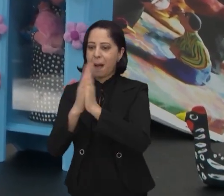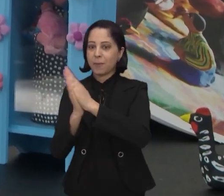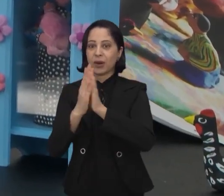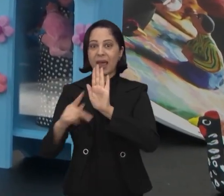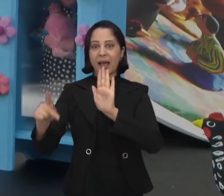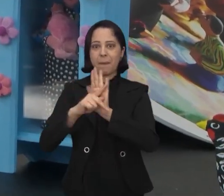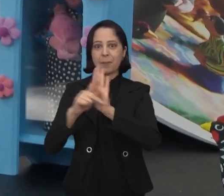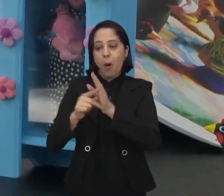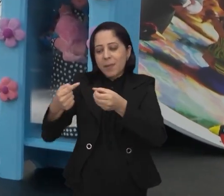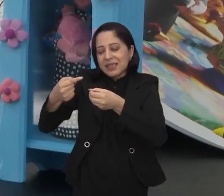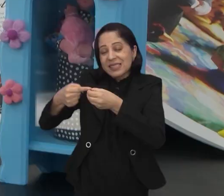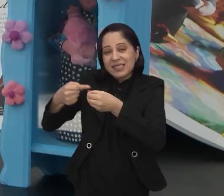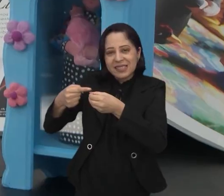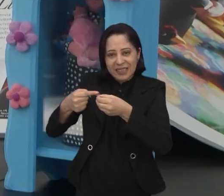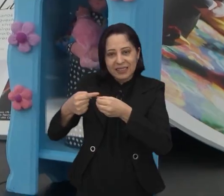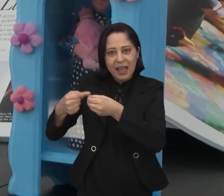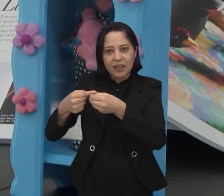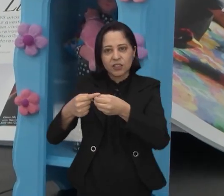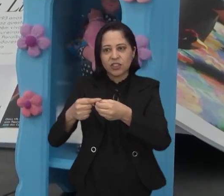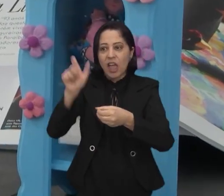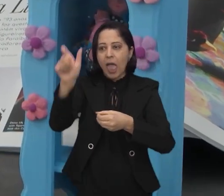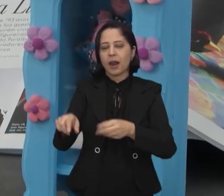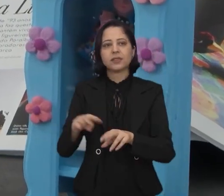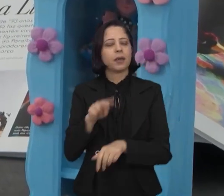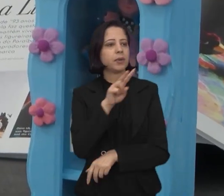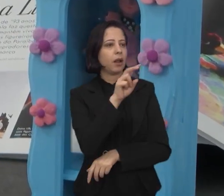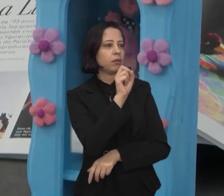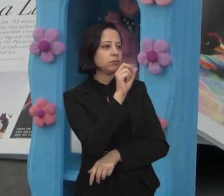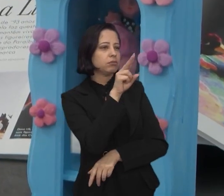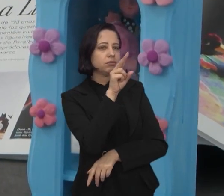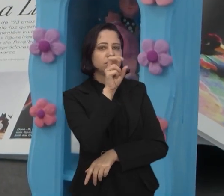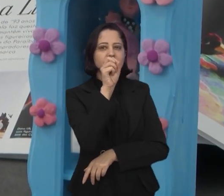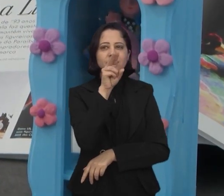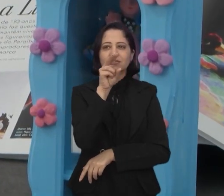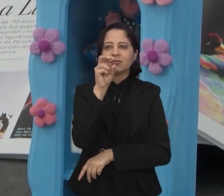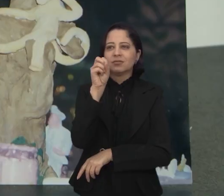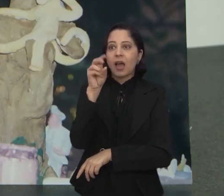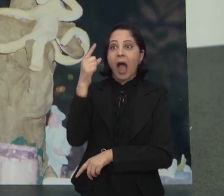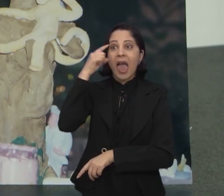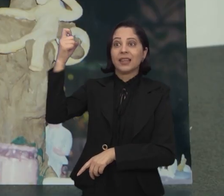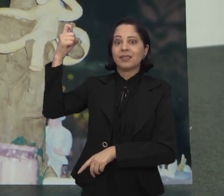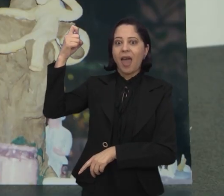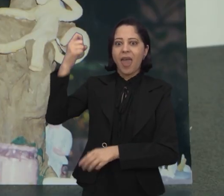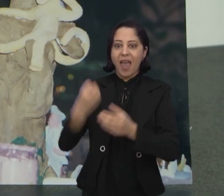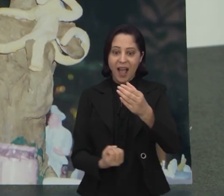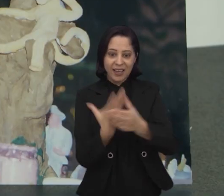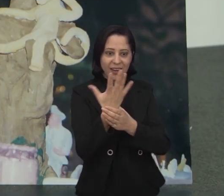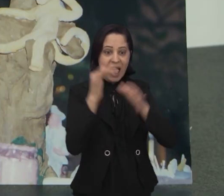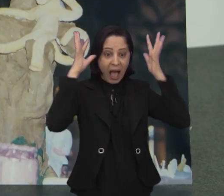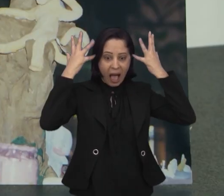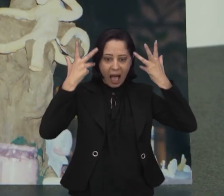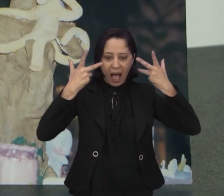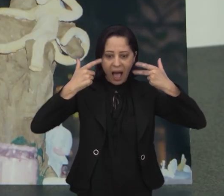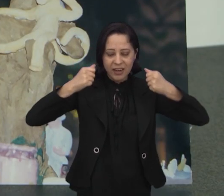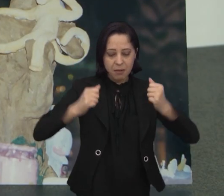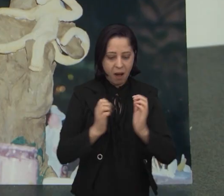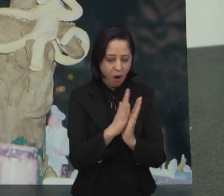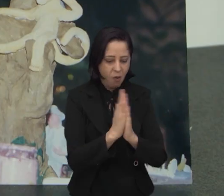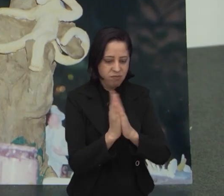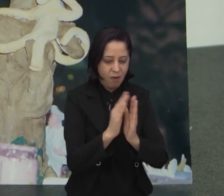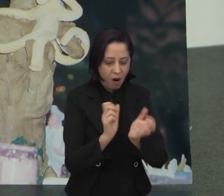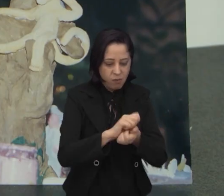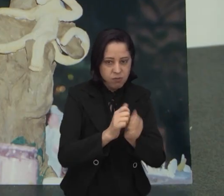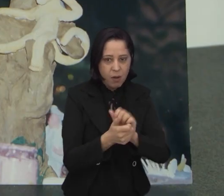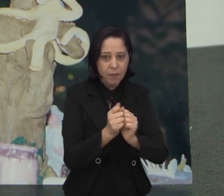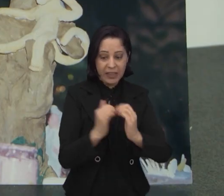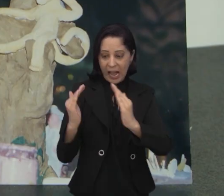vida no interior. Lili observava o que acontecia ao redor e pronto. Surgiam animais moldados, cheios